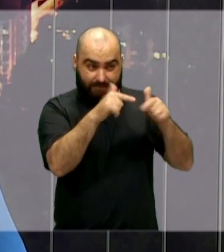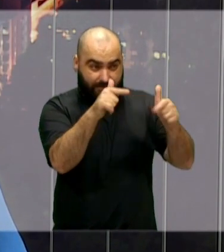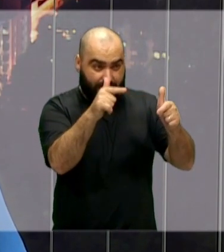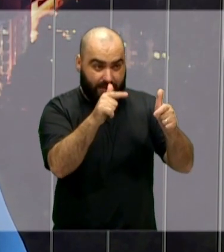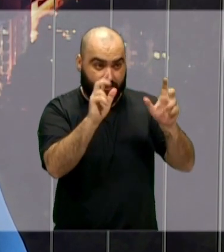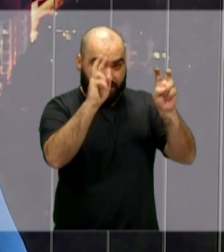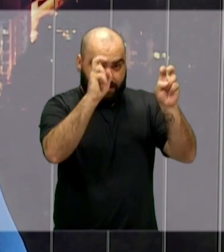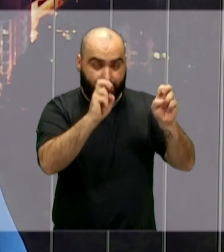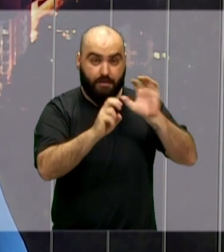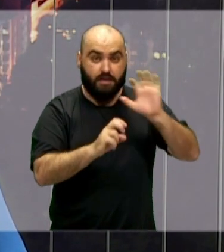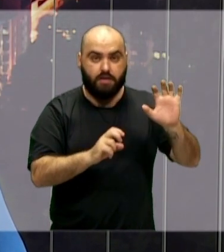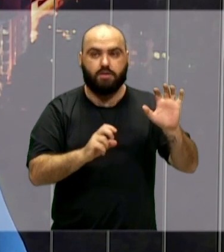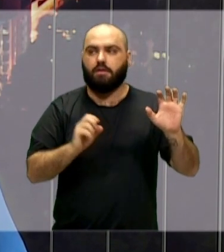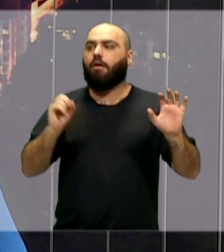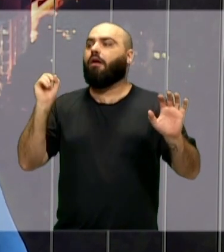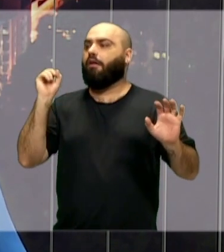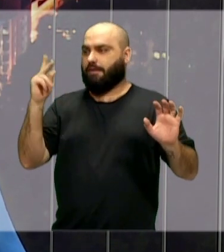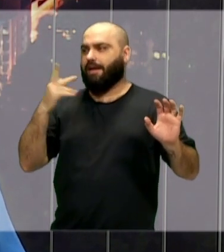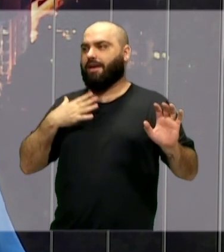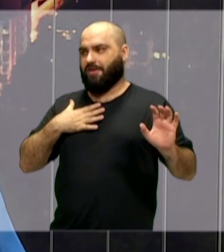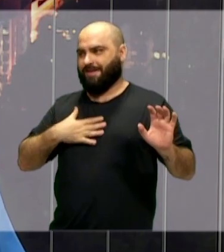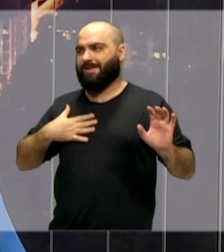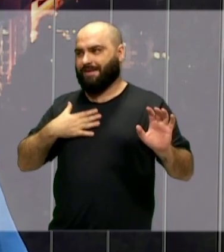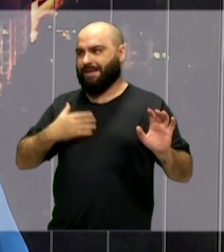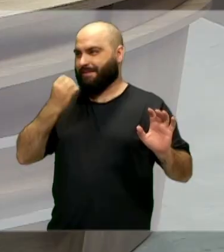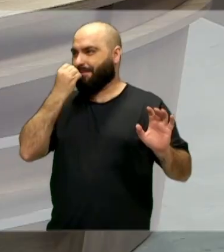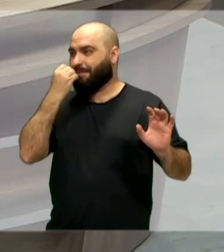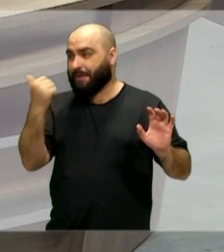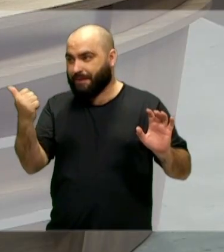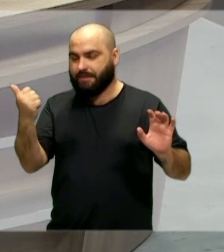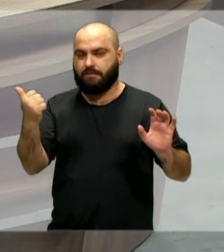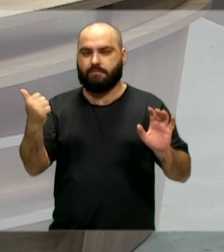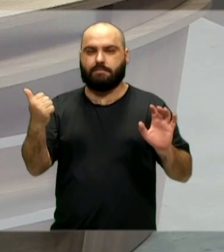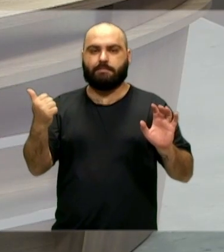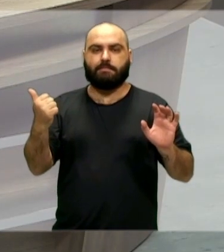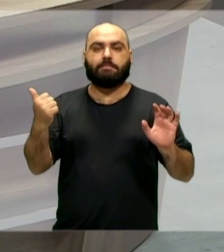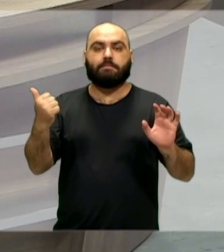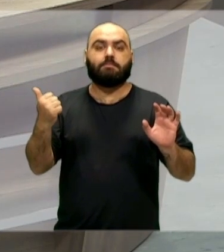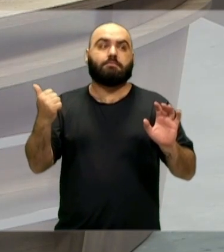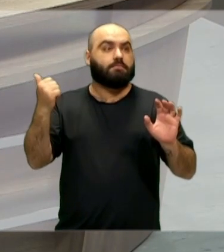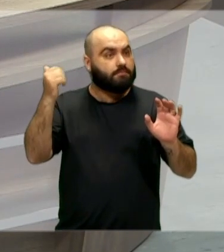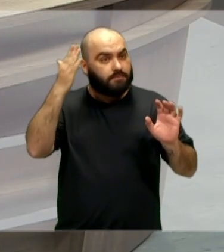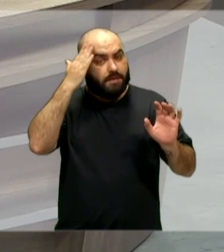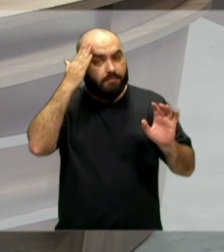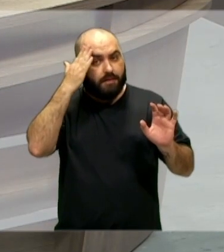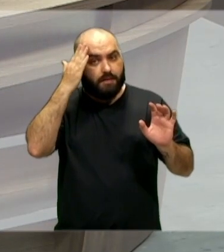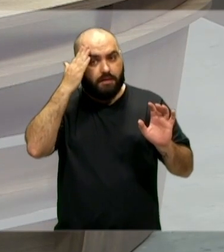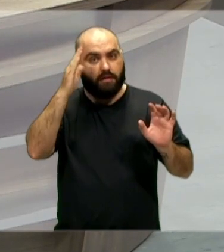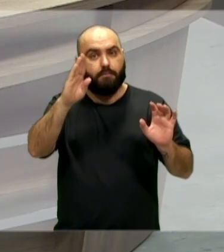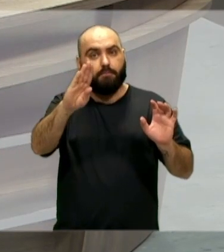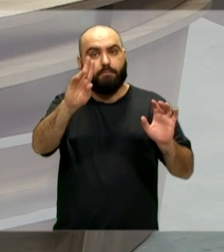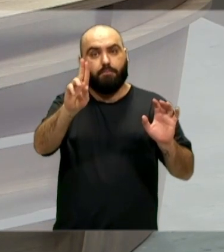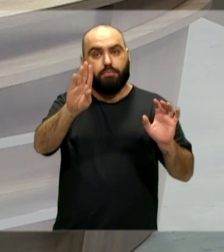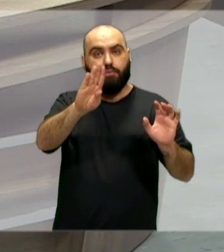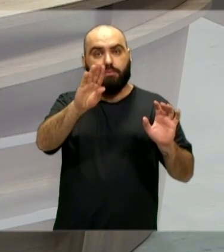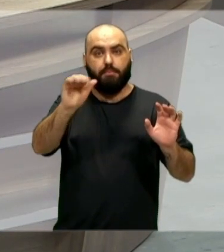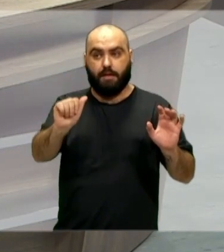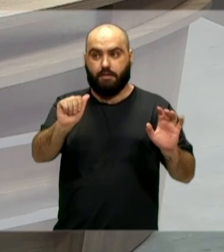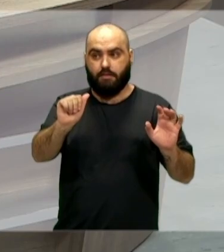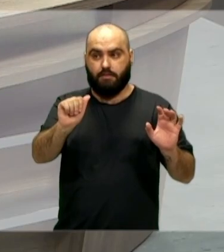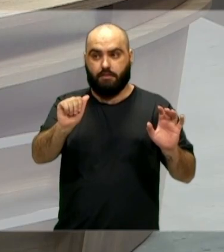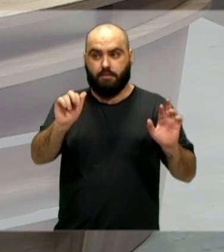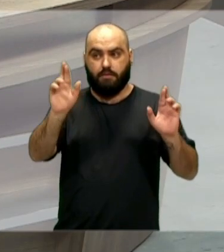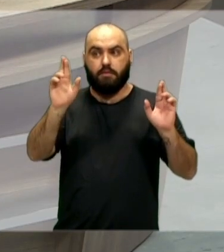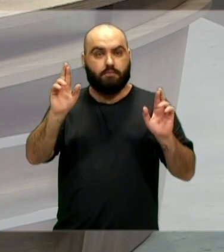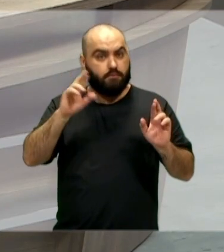desmistificar coisas erradas, é muito bom. E de tirar a caricatura também, porque a caricatura. buba atual não é uma caricatura. Não,